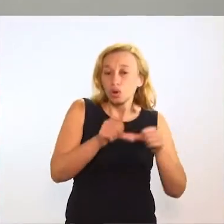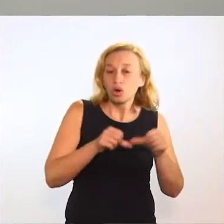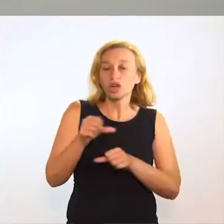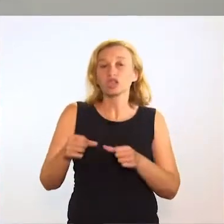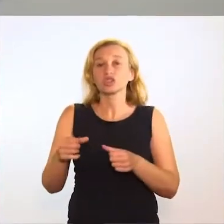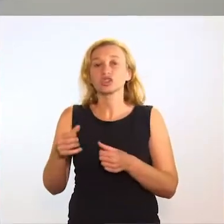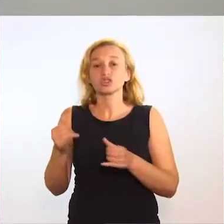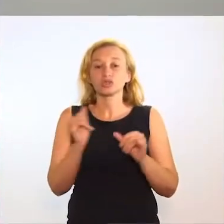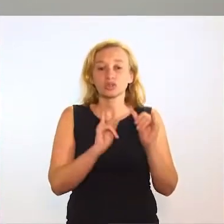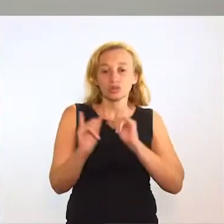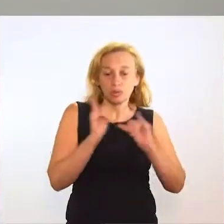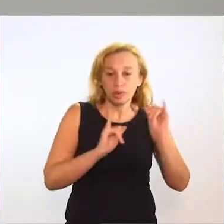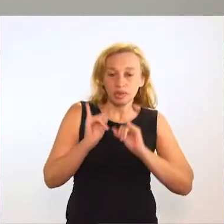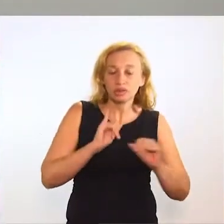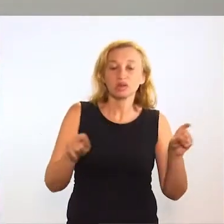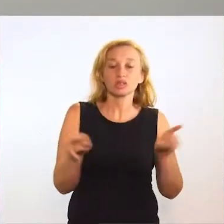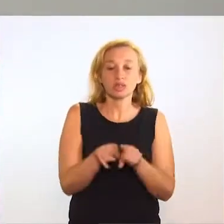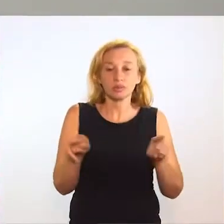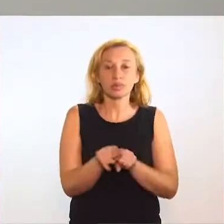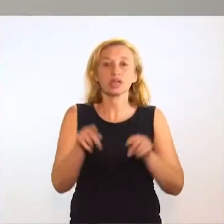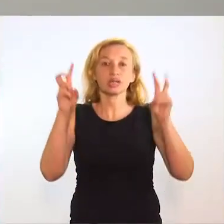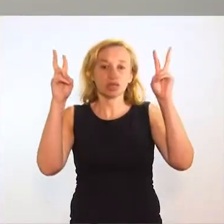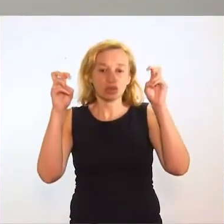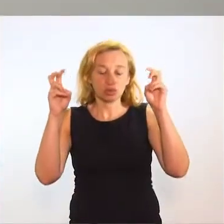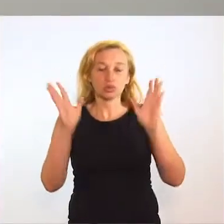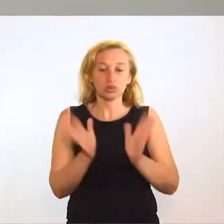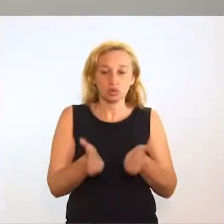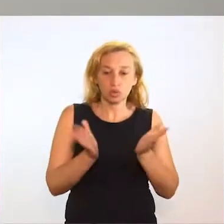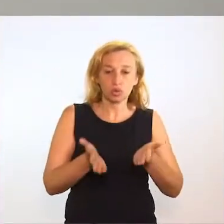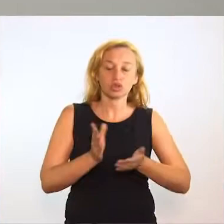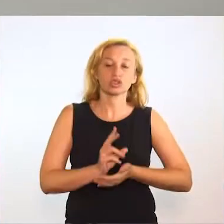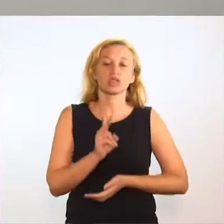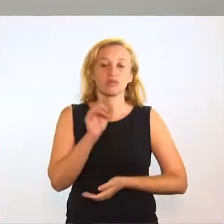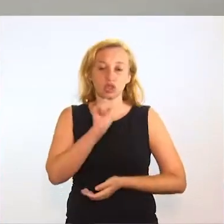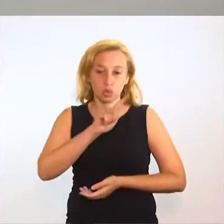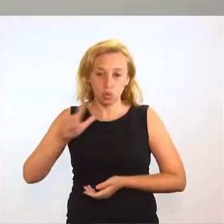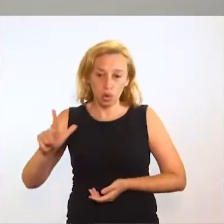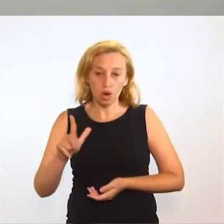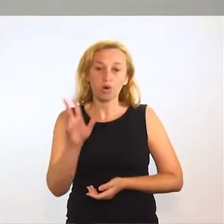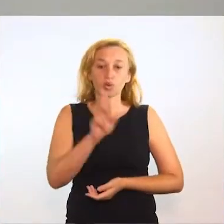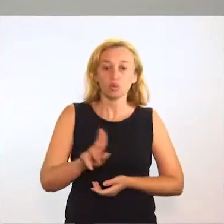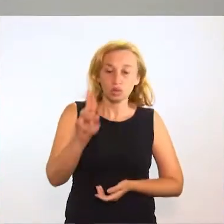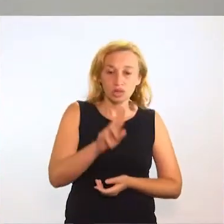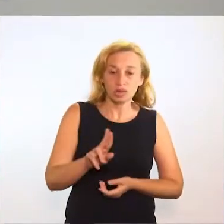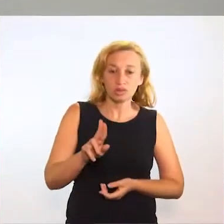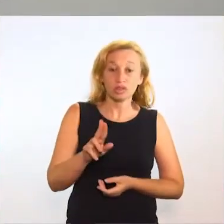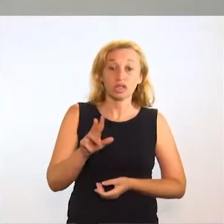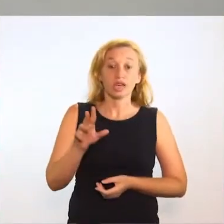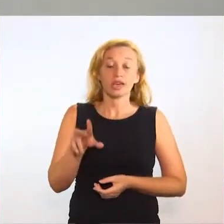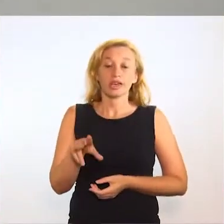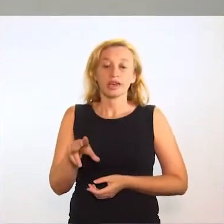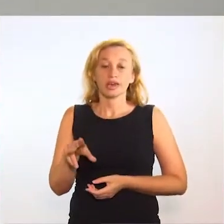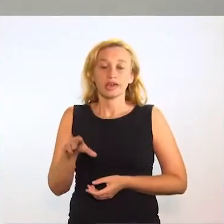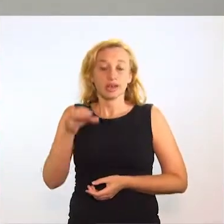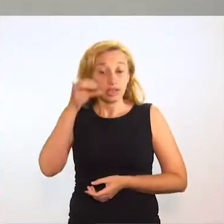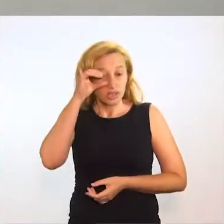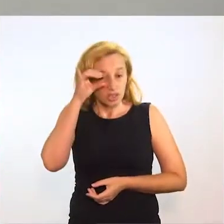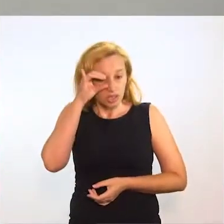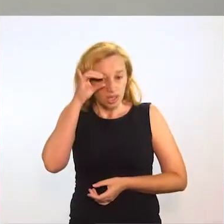troca entre elas. Mas a gente também tem utilizado essas questões de lojas virtuais, né? Então, a gente utilizou o